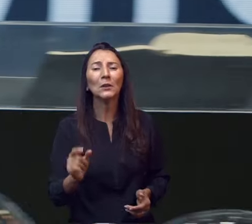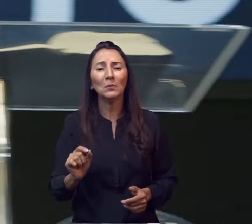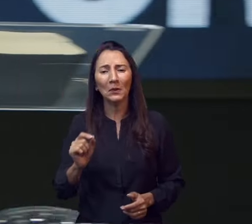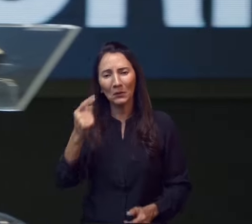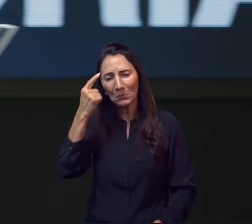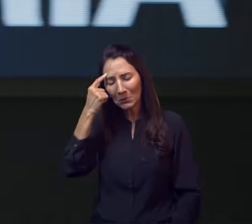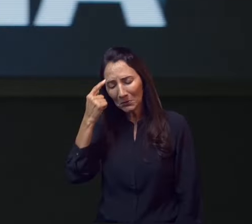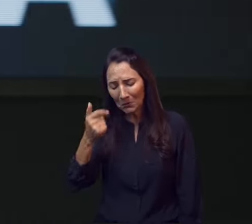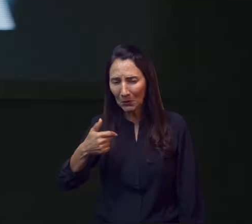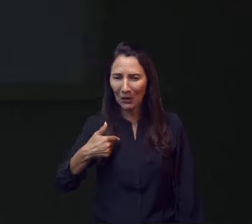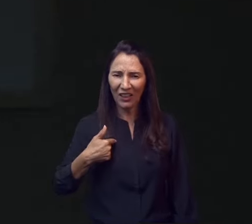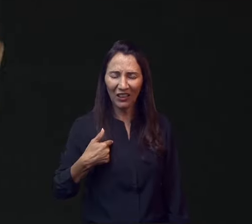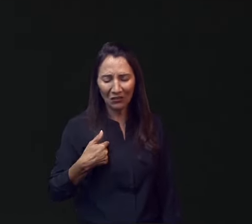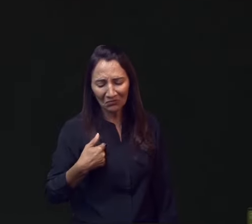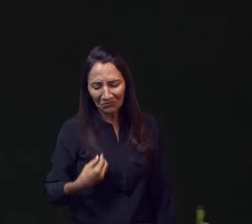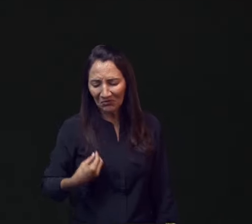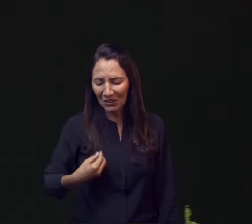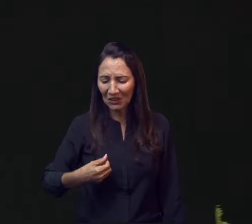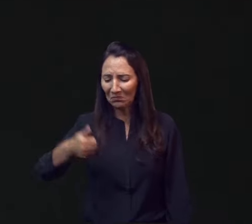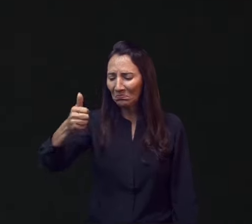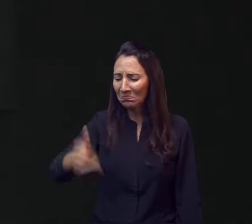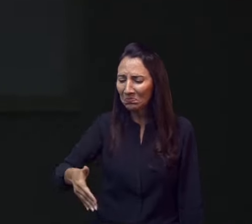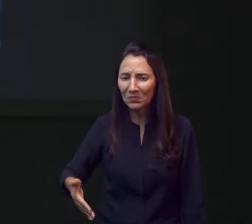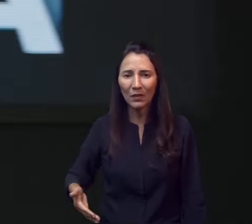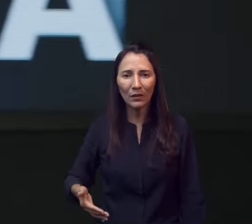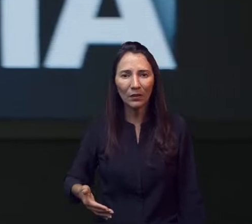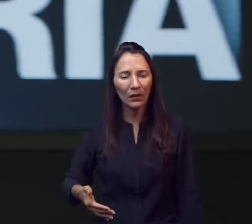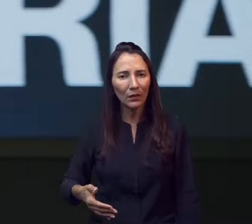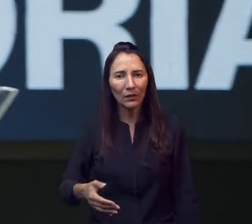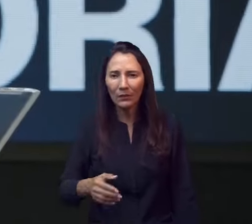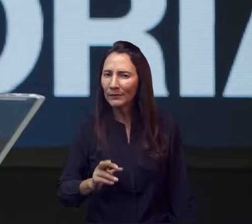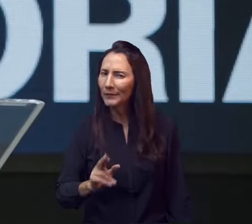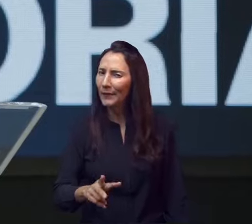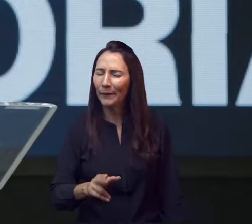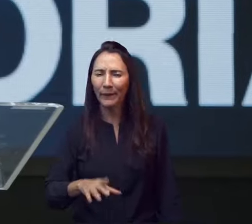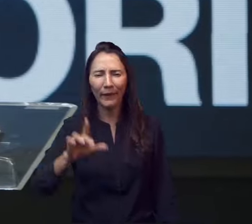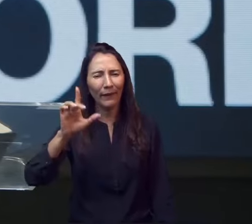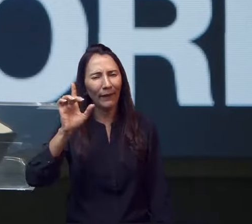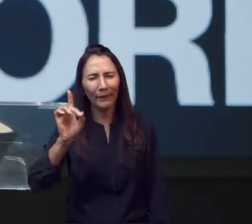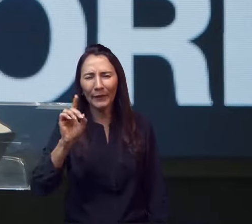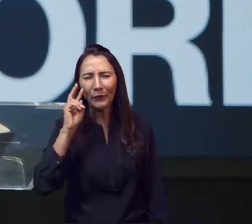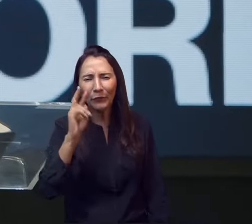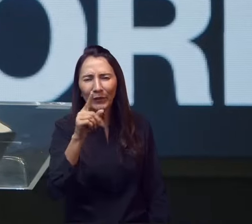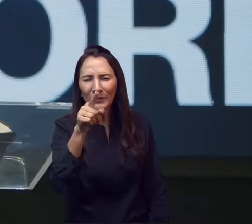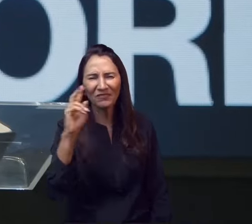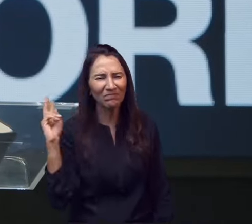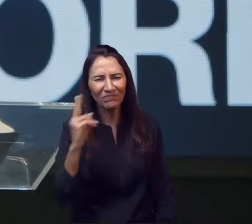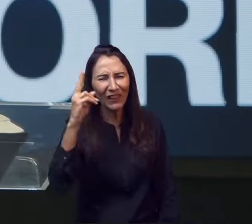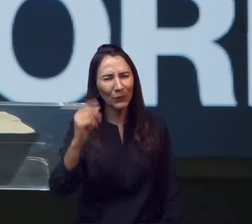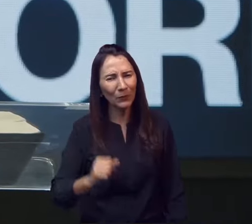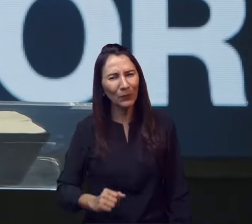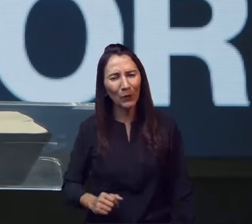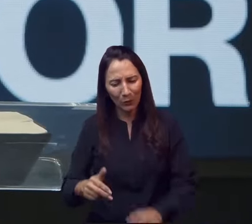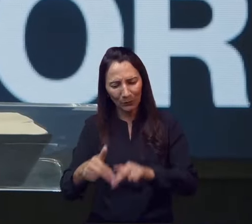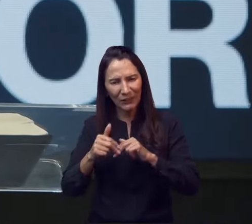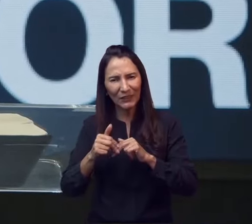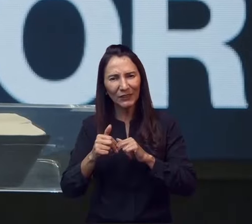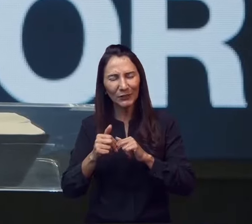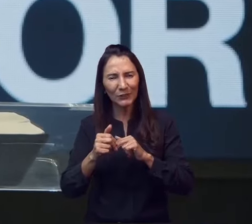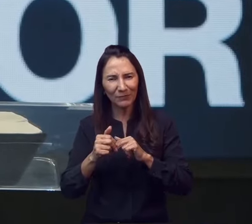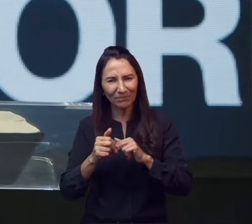coisinha qualquer um Medíocre um João ninguém e Deus sabe disso e é por isso que ele faz